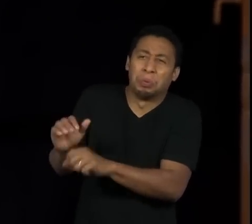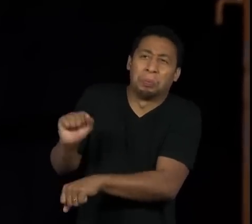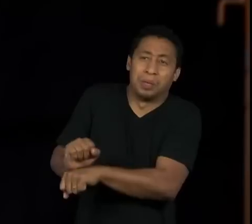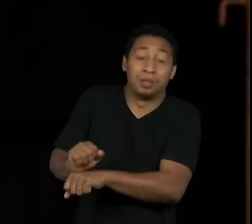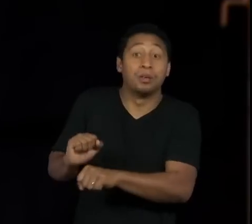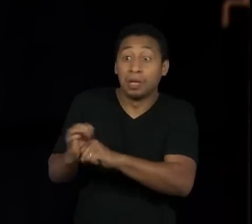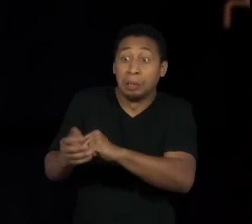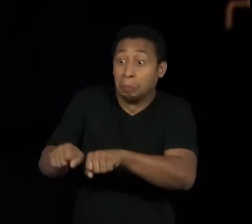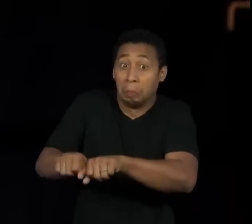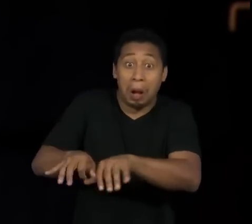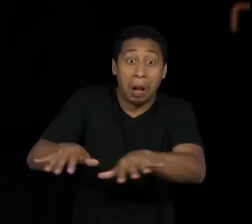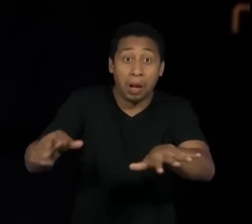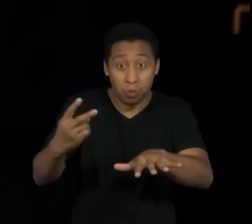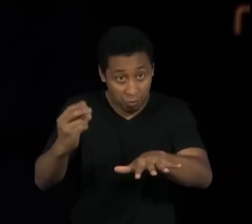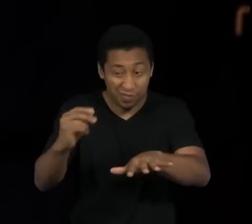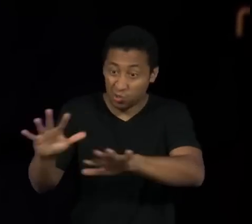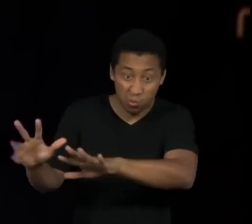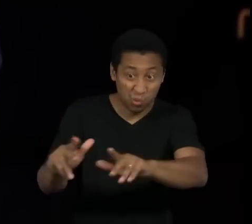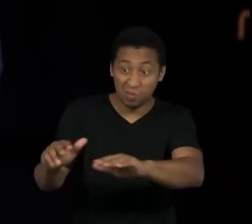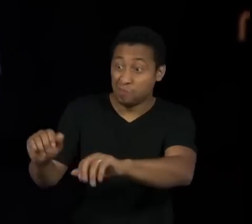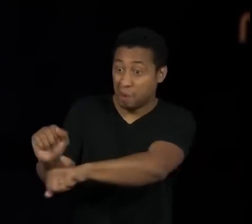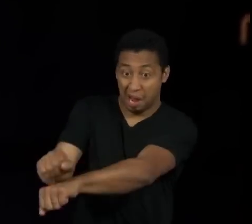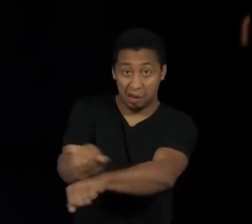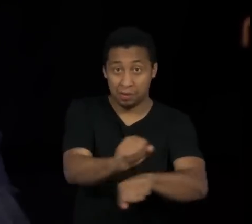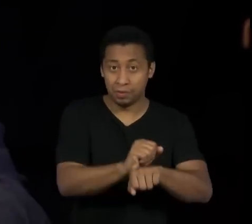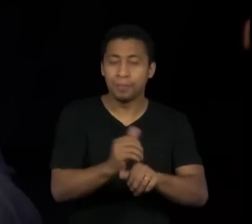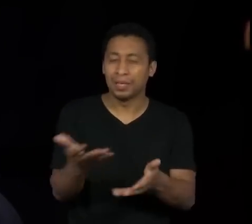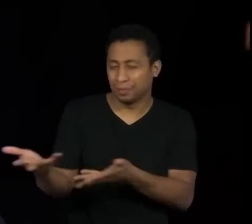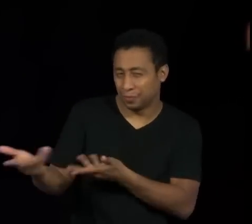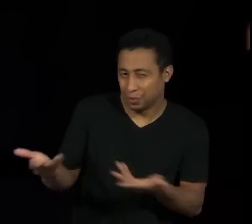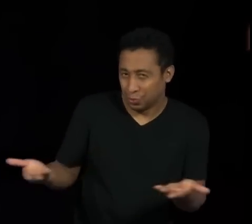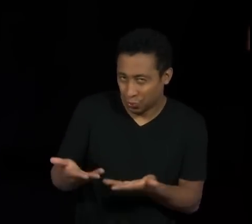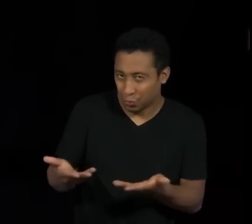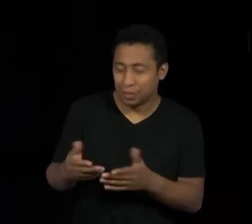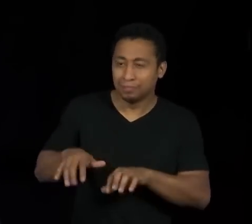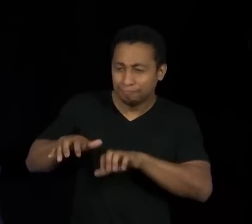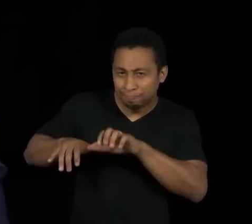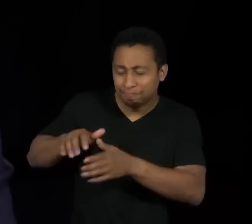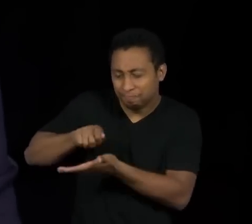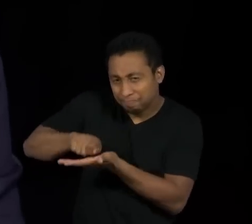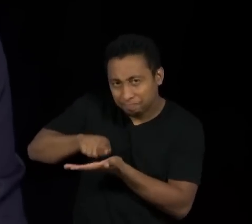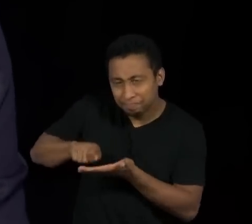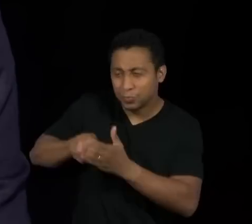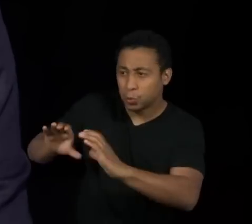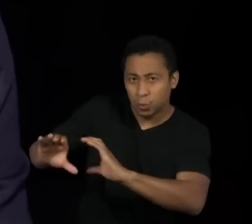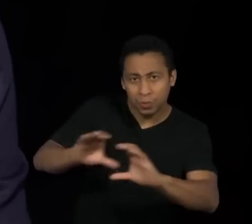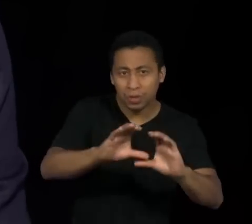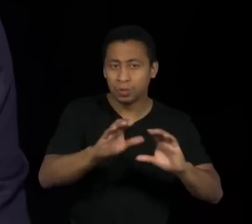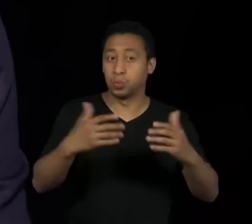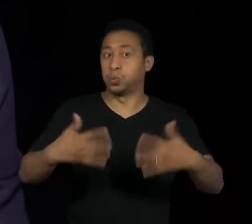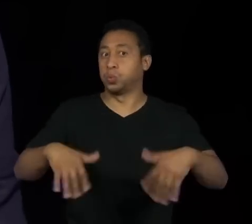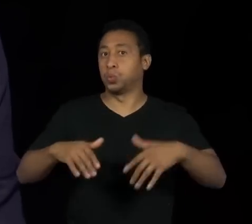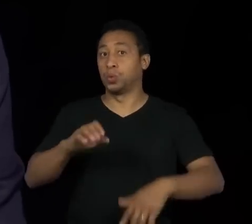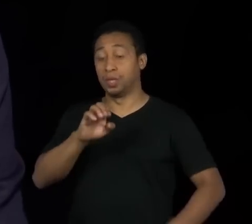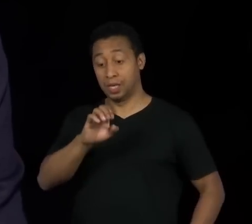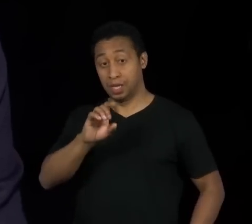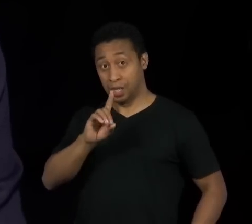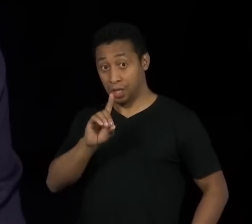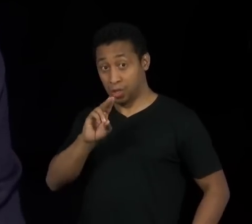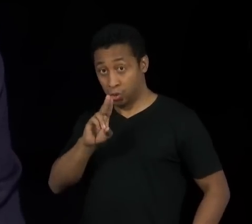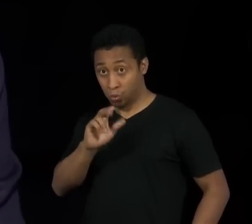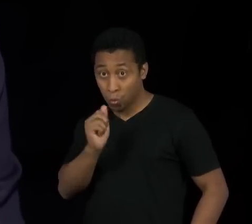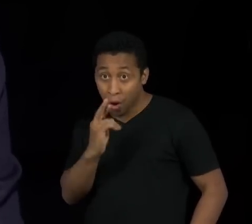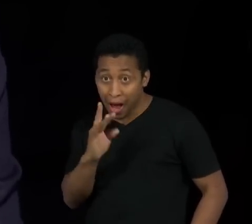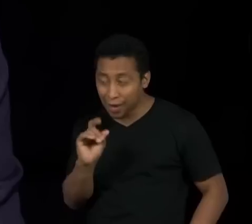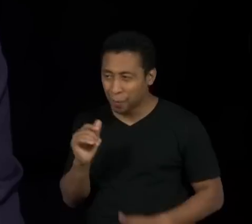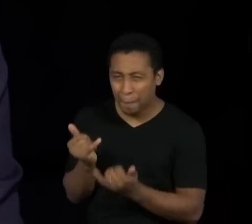convidado, economista, engenheiro, empresário, comunicador, Eduardo Moreira, que para mim é um Roberto Marinho de si